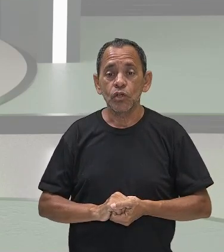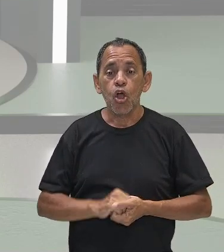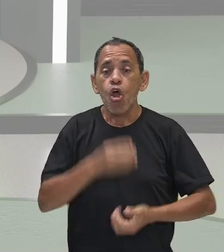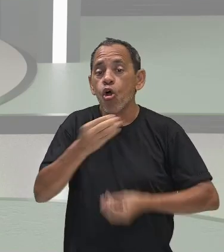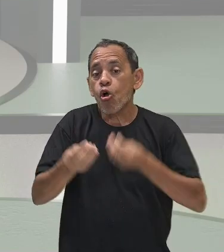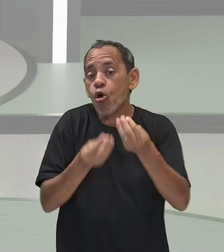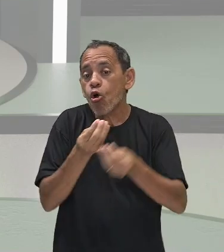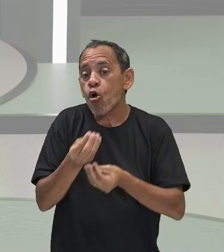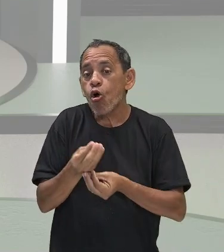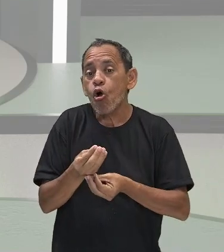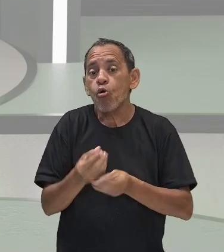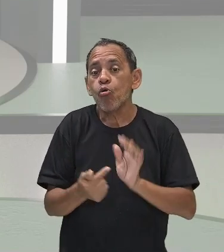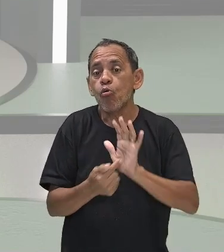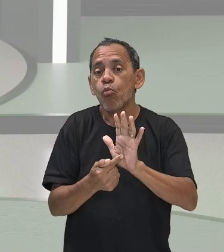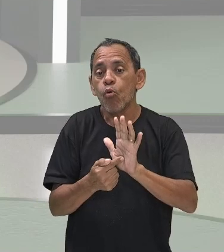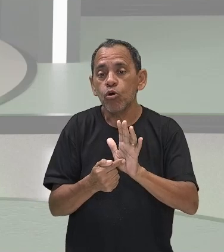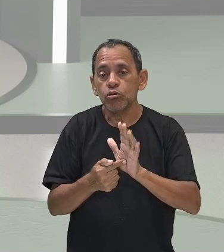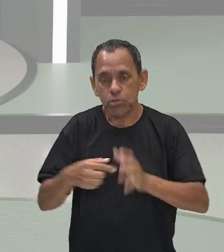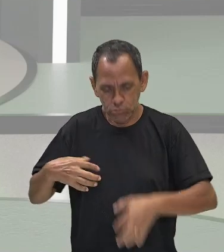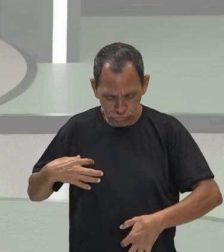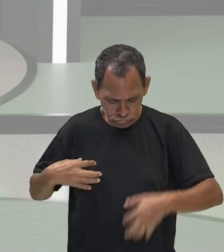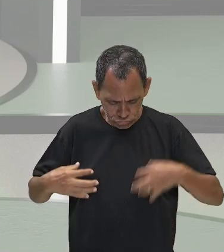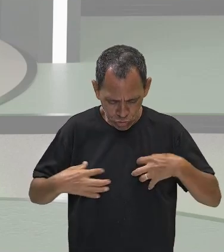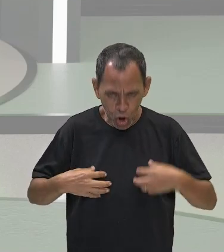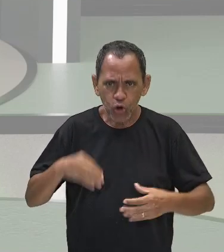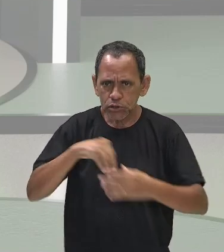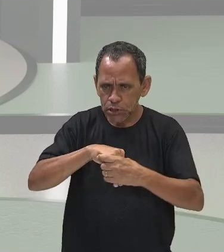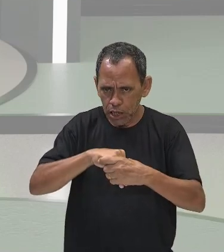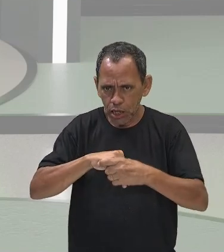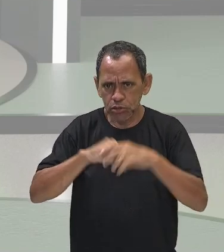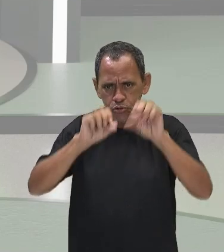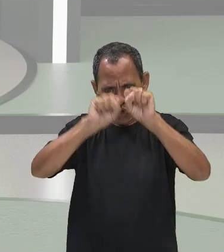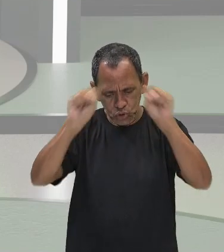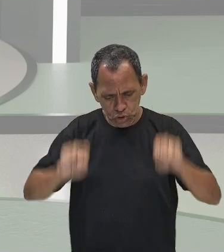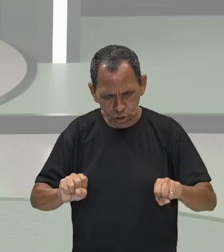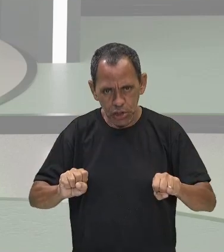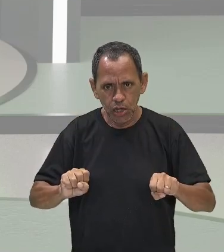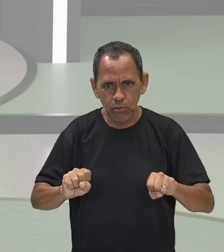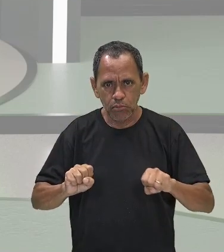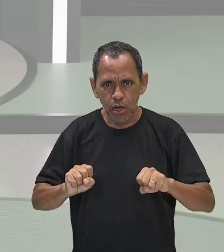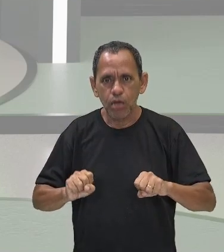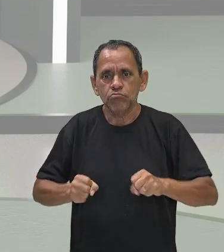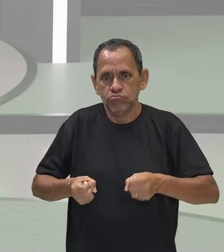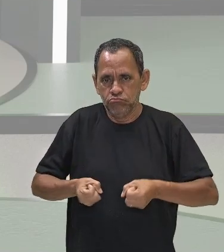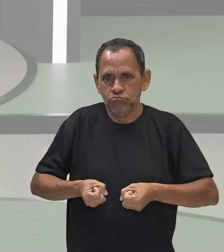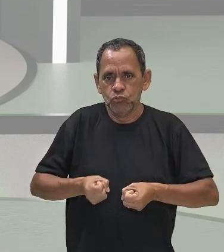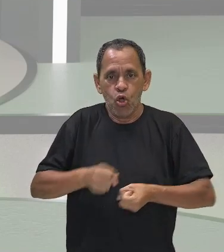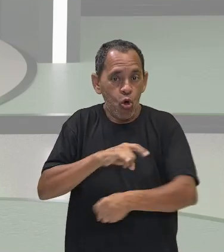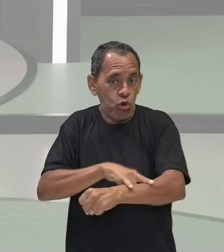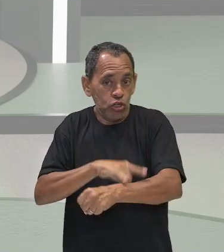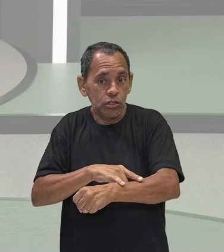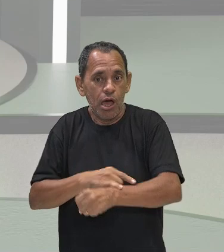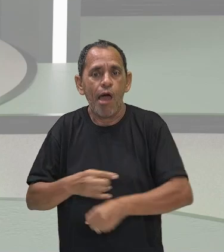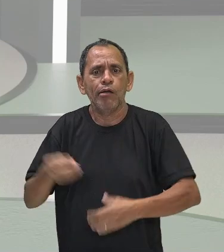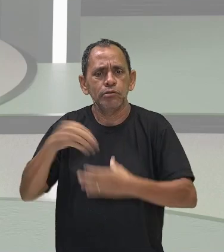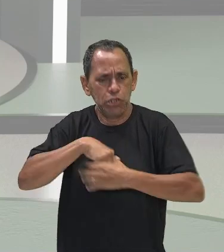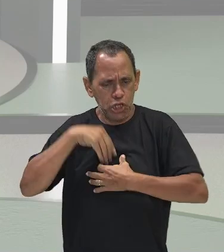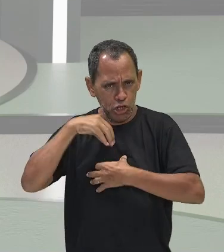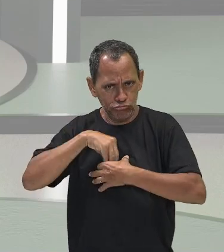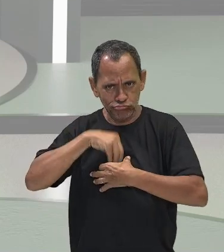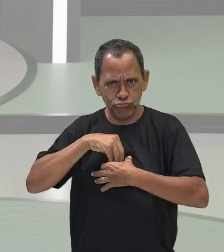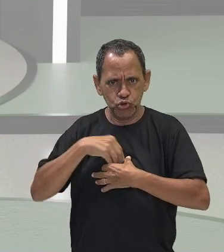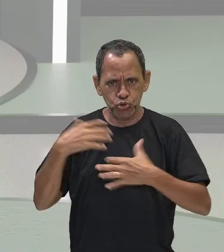disposição desses órgãos do sistema urinário dentro do corpo humano. Percebam aí os rins na